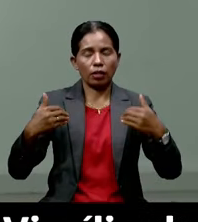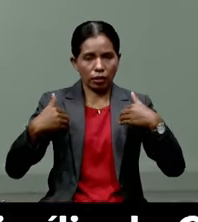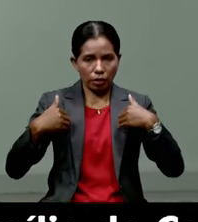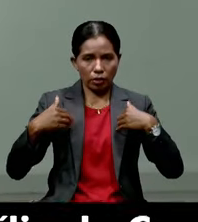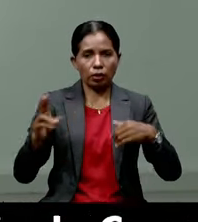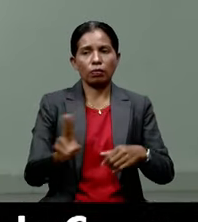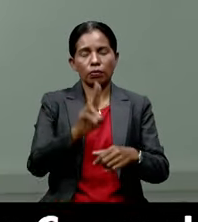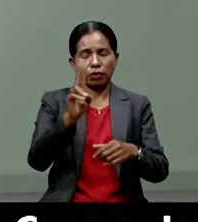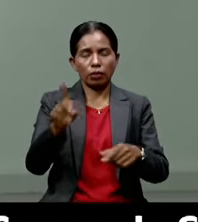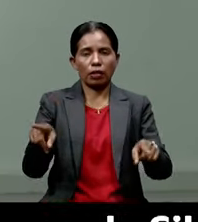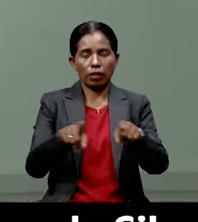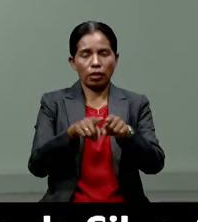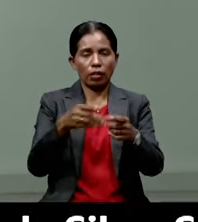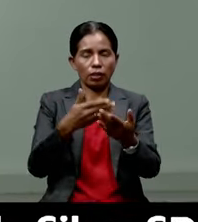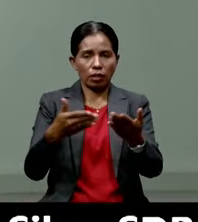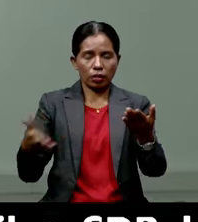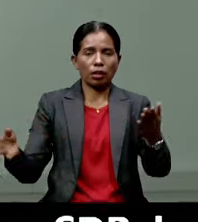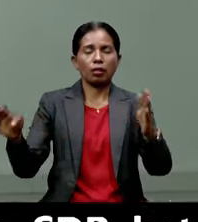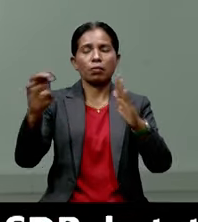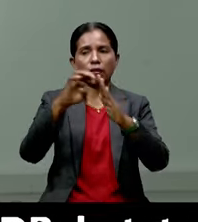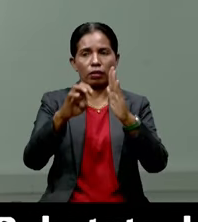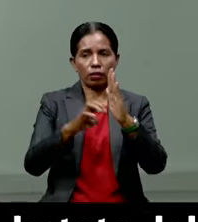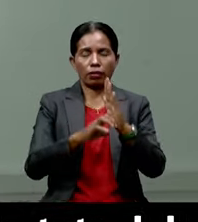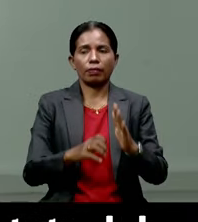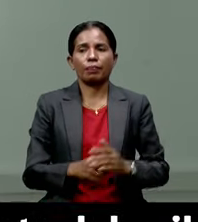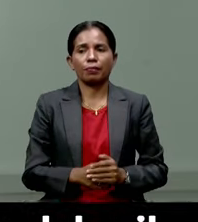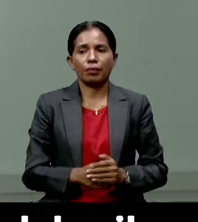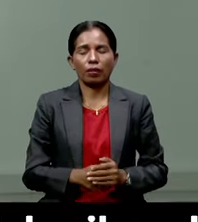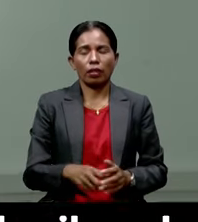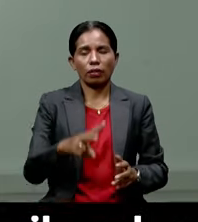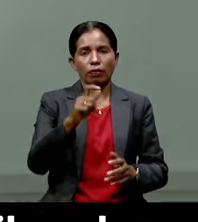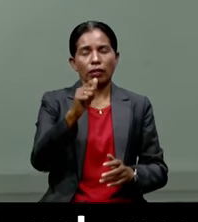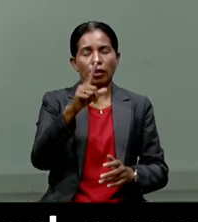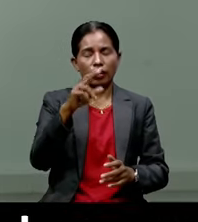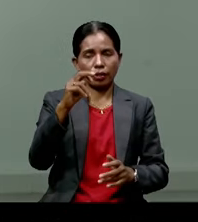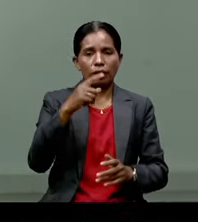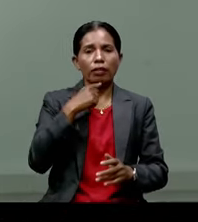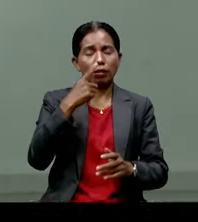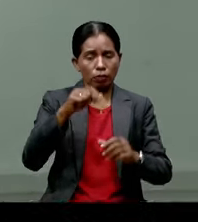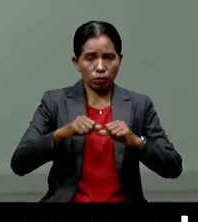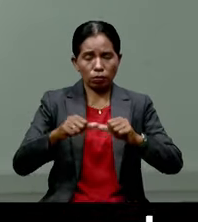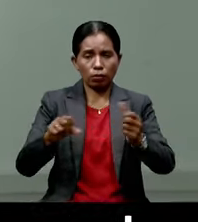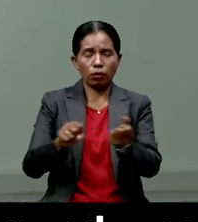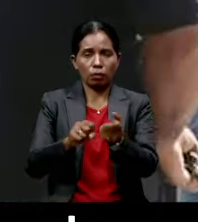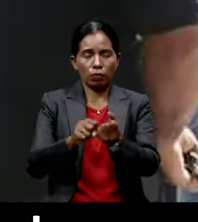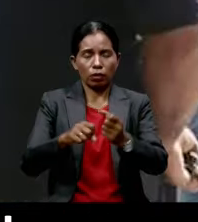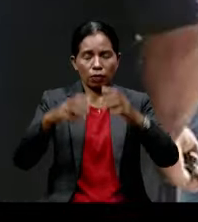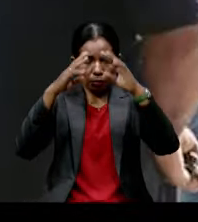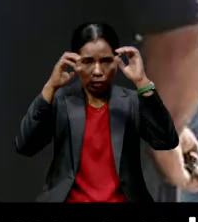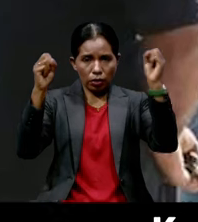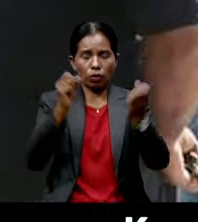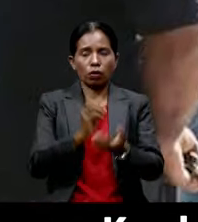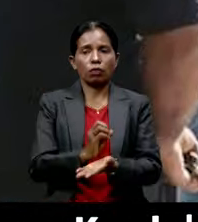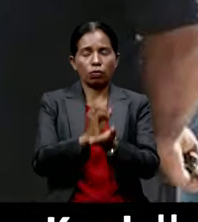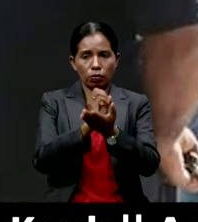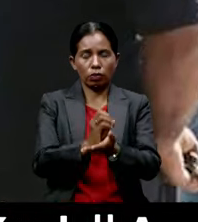sang aset, ini wa rayuan ini ya. Alain dan ya, Valentin da Costa Mas, kontinua apoya Presidente Autorare Rayuwa, Roger Tiago Lobato,